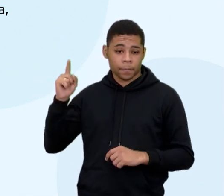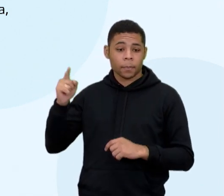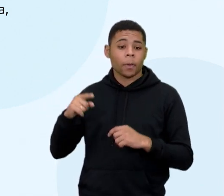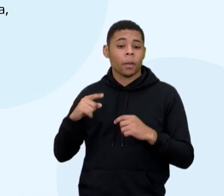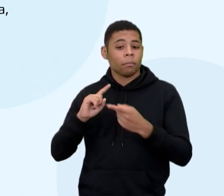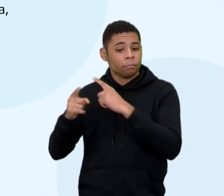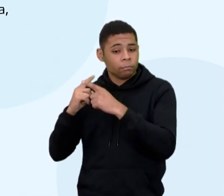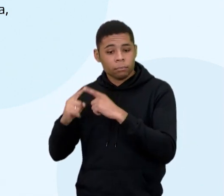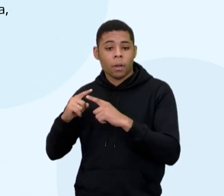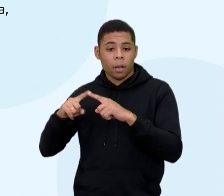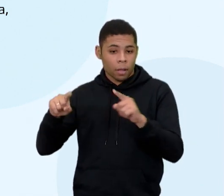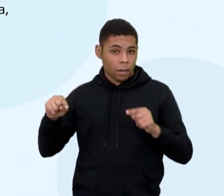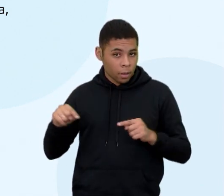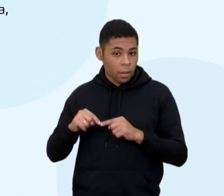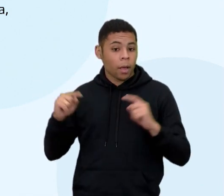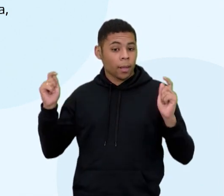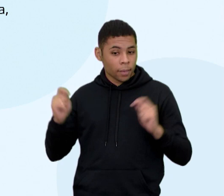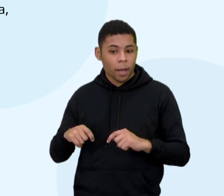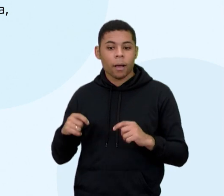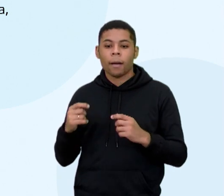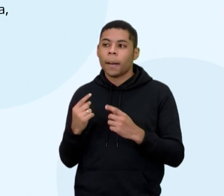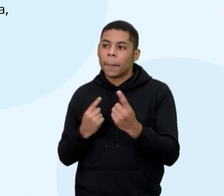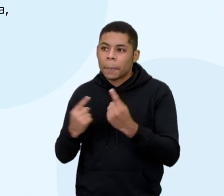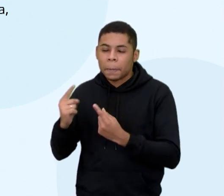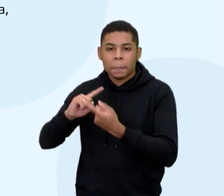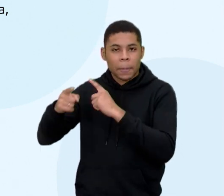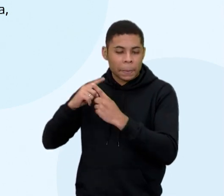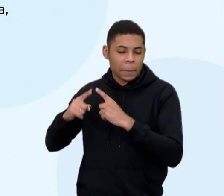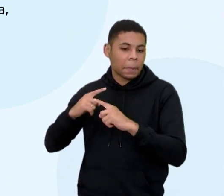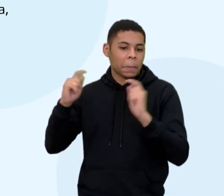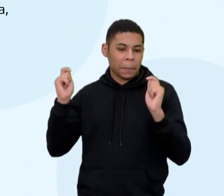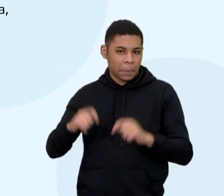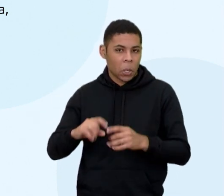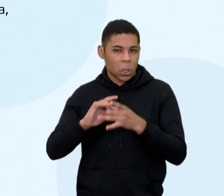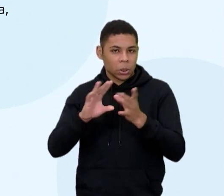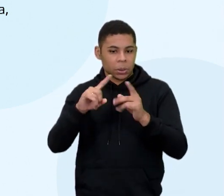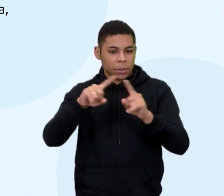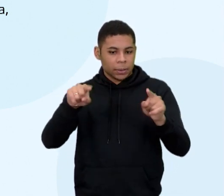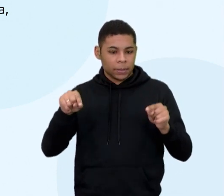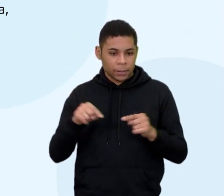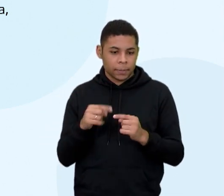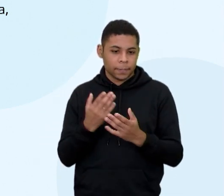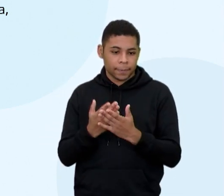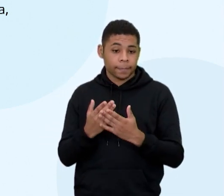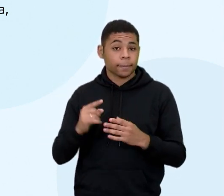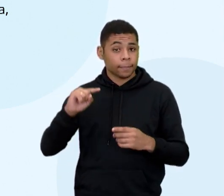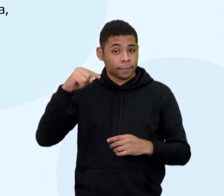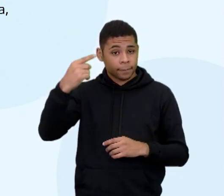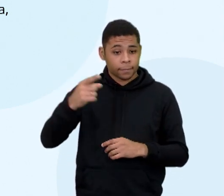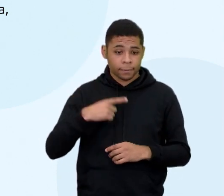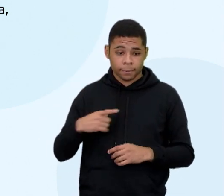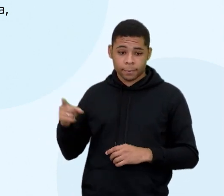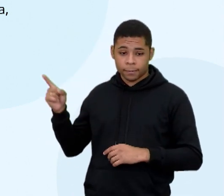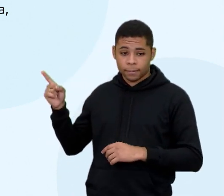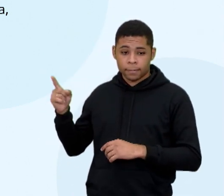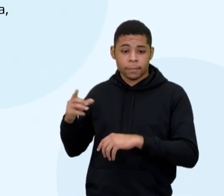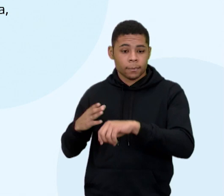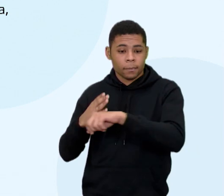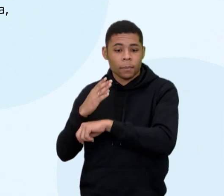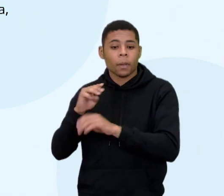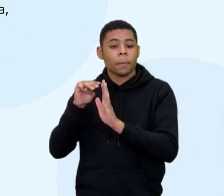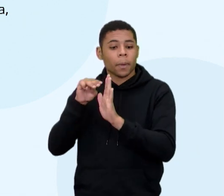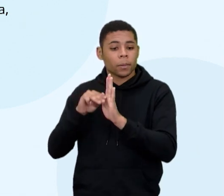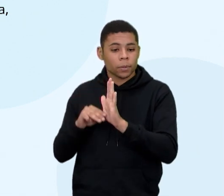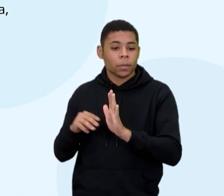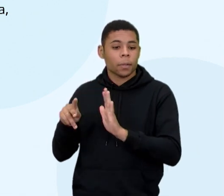aula invertida, né? Depois do vídeo, né? E depois desta aula, né? Na sequência, aí, sugerimos o uso da metodologia